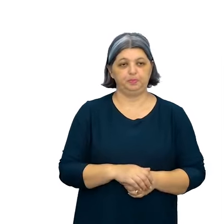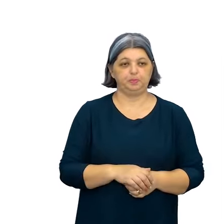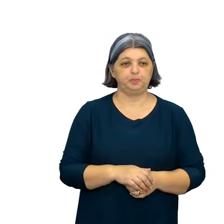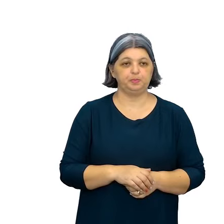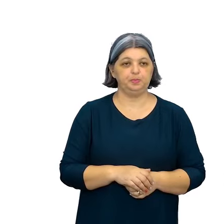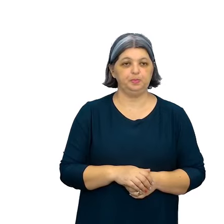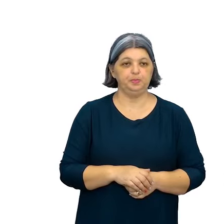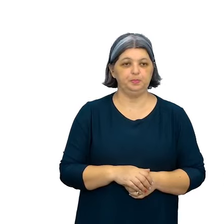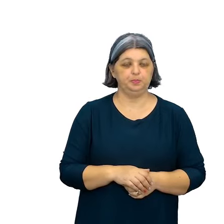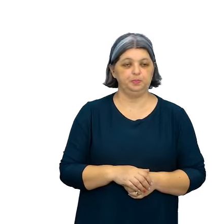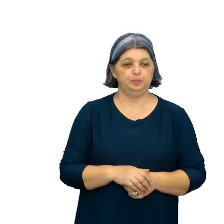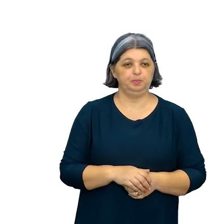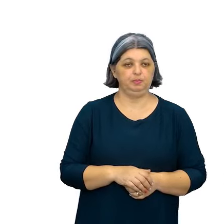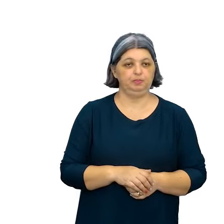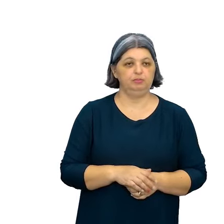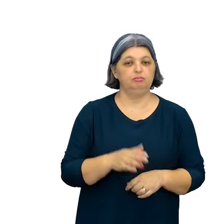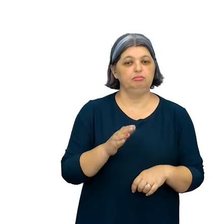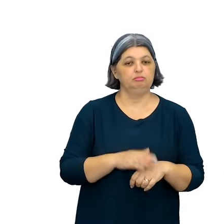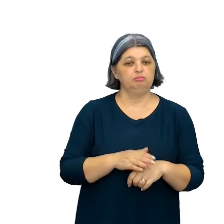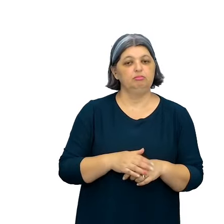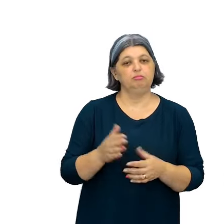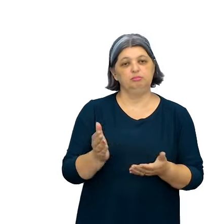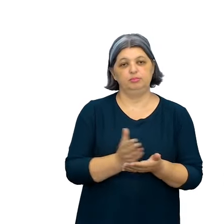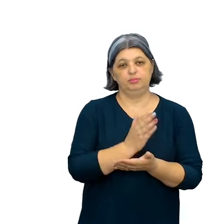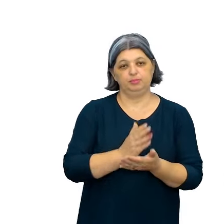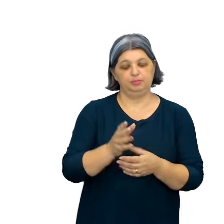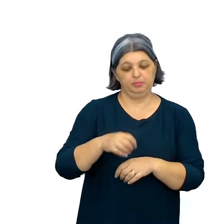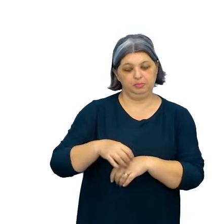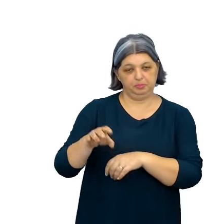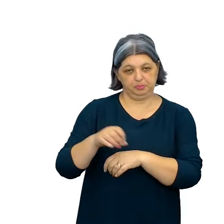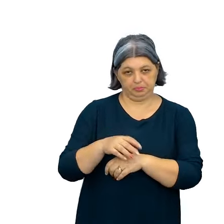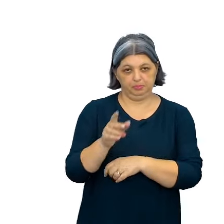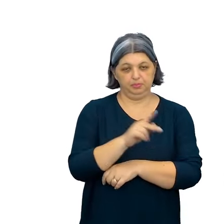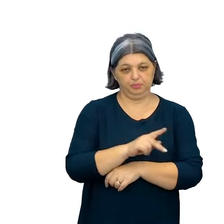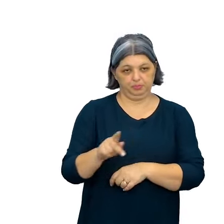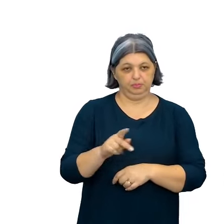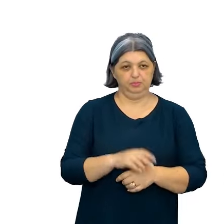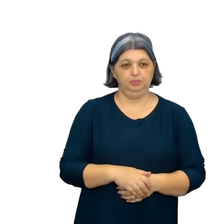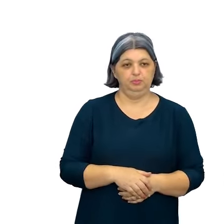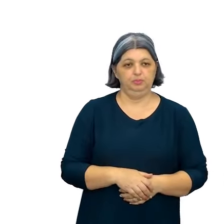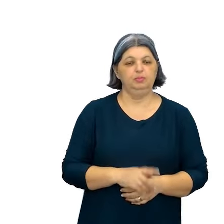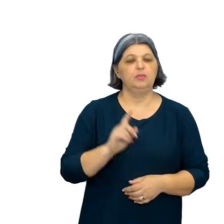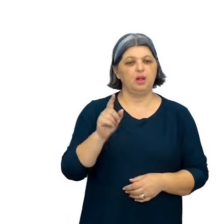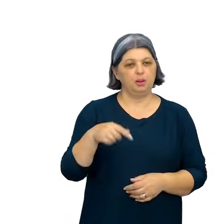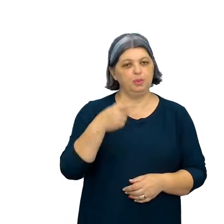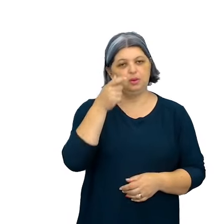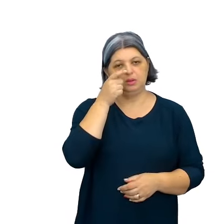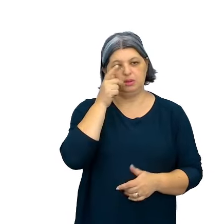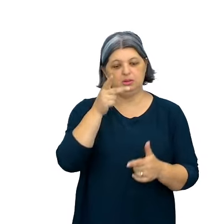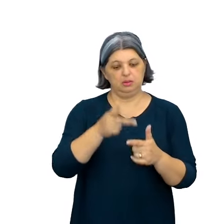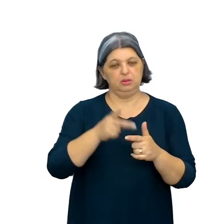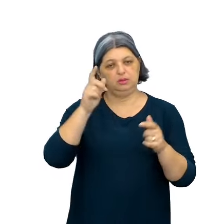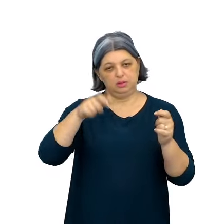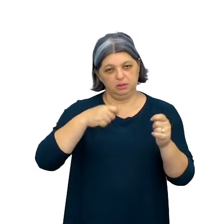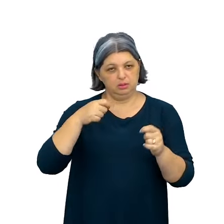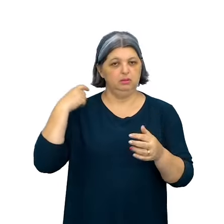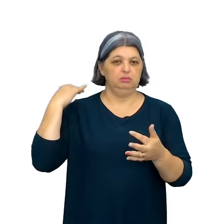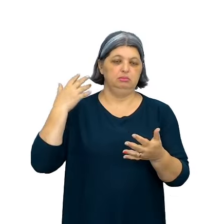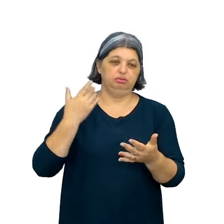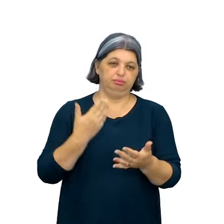desdobramentos, né, vamos fazer algumas orientações aos professores, né? Então, após assistir aos vídeos da formação de etapa e